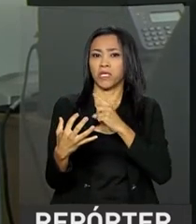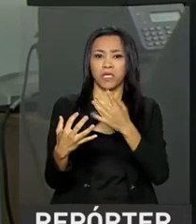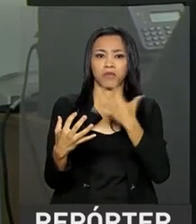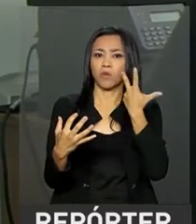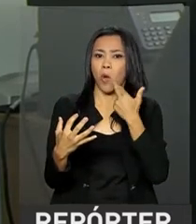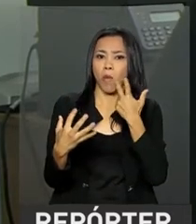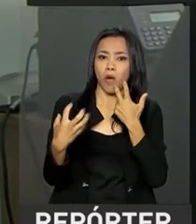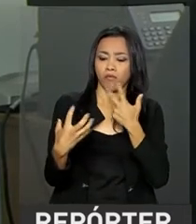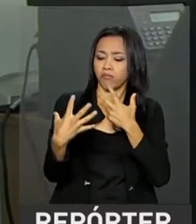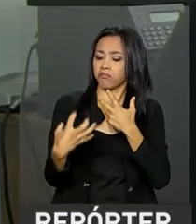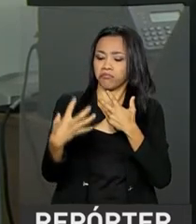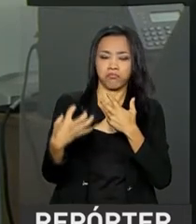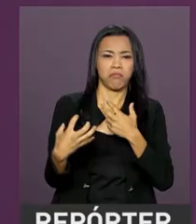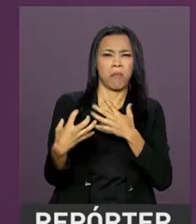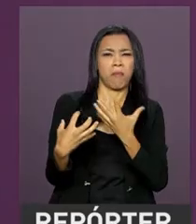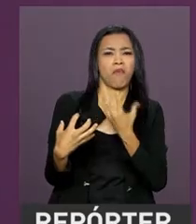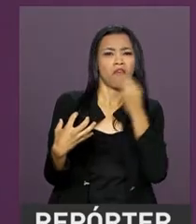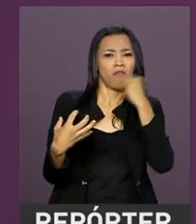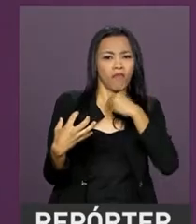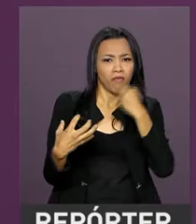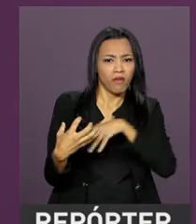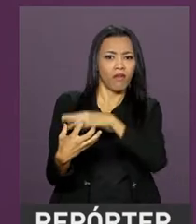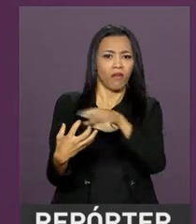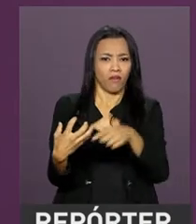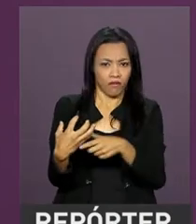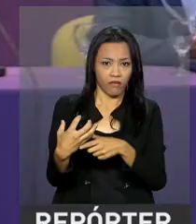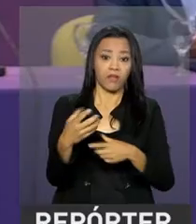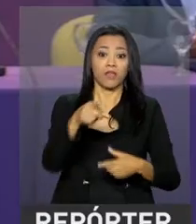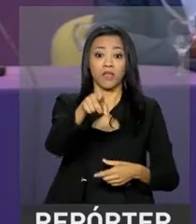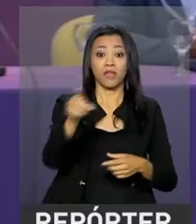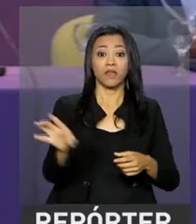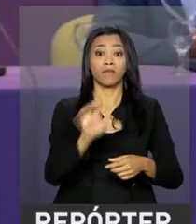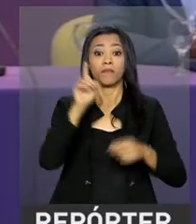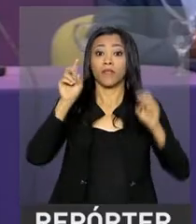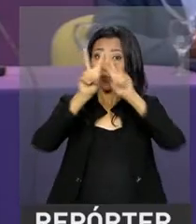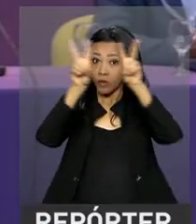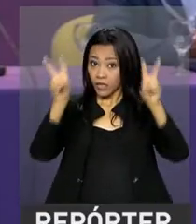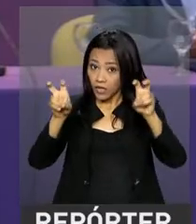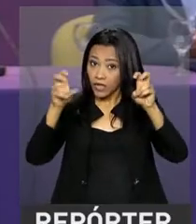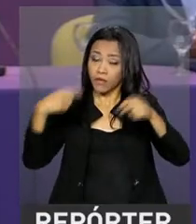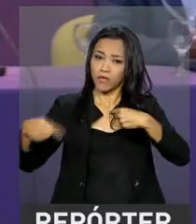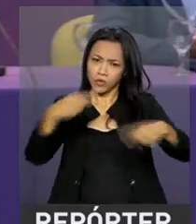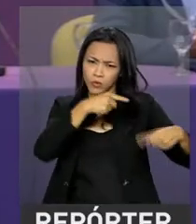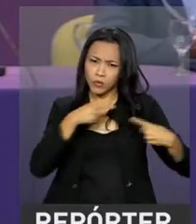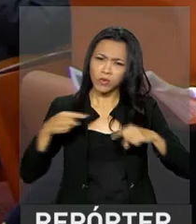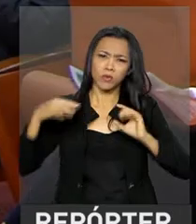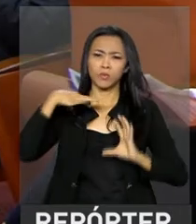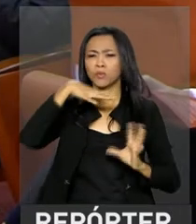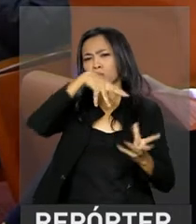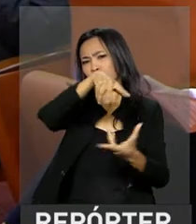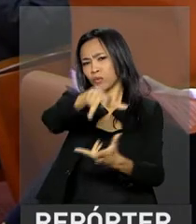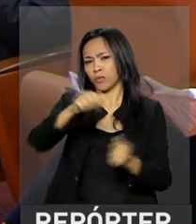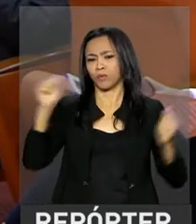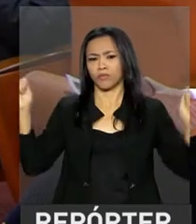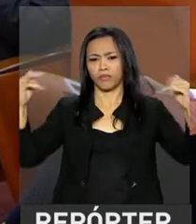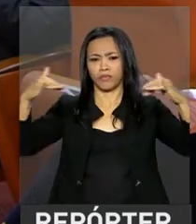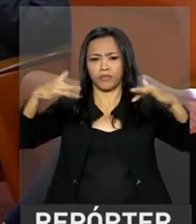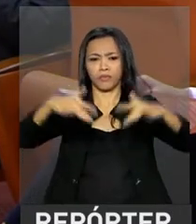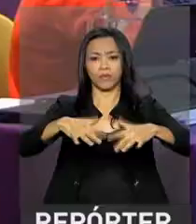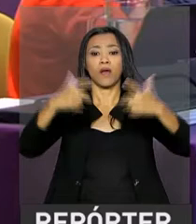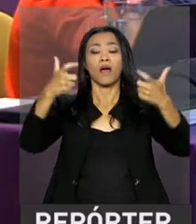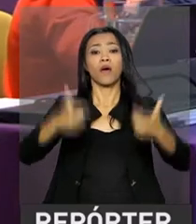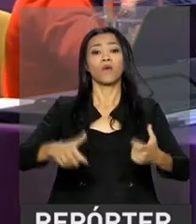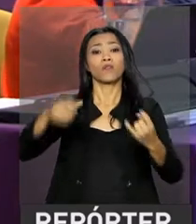perda de força e para debater o assunto o governo e especialistas do mundo inteiro se reuniam na fiocruz